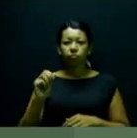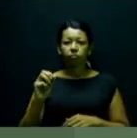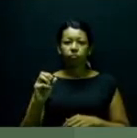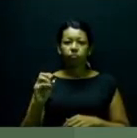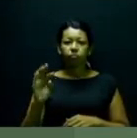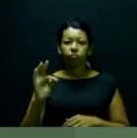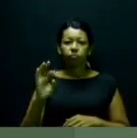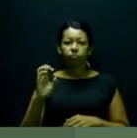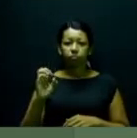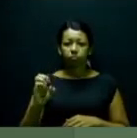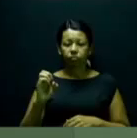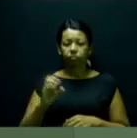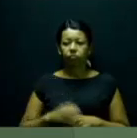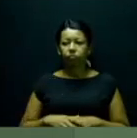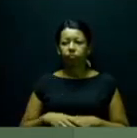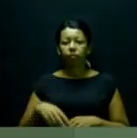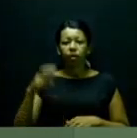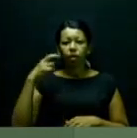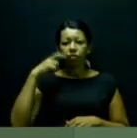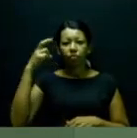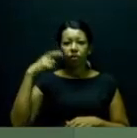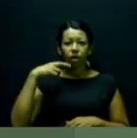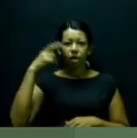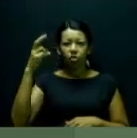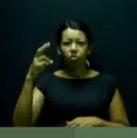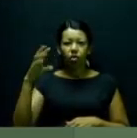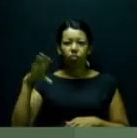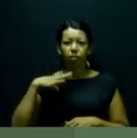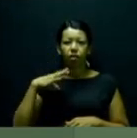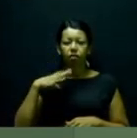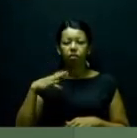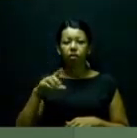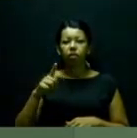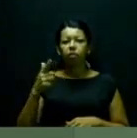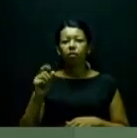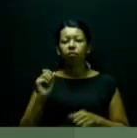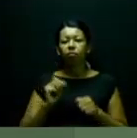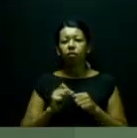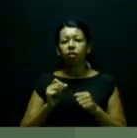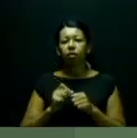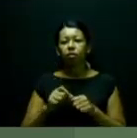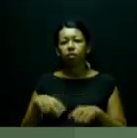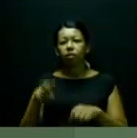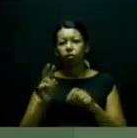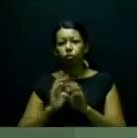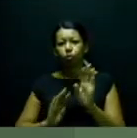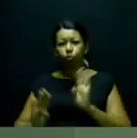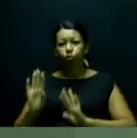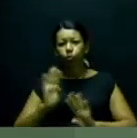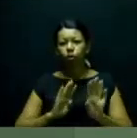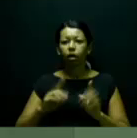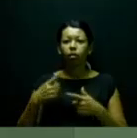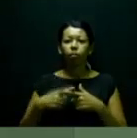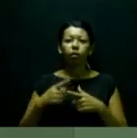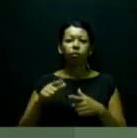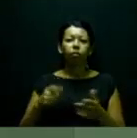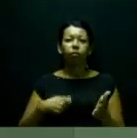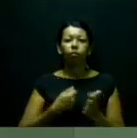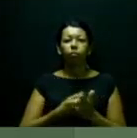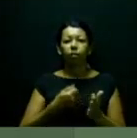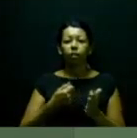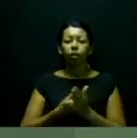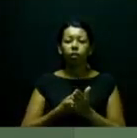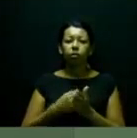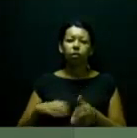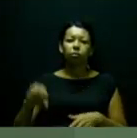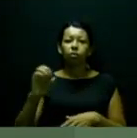retomando a sua área. Uma vergonha para o município, o governo não ter condições de fazer a manutenção, né? Que não é de obrigação do governo do estado, a área